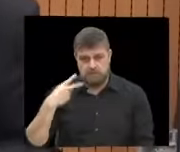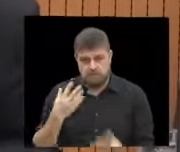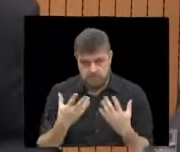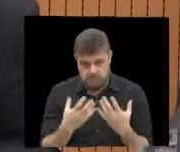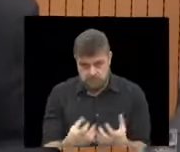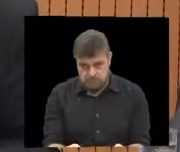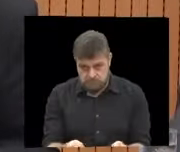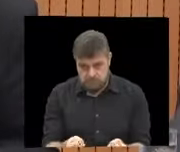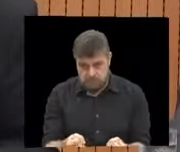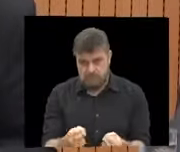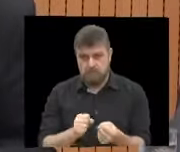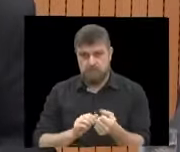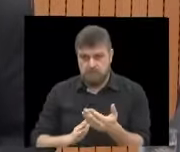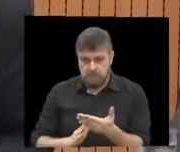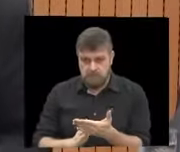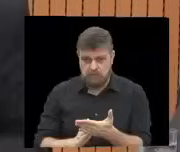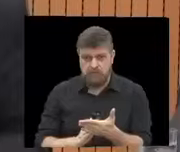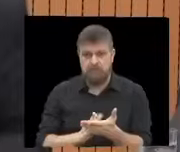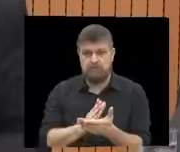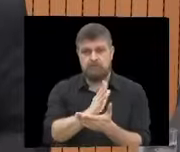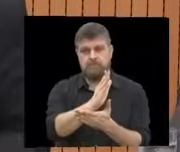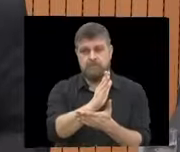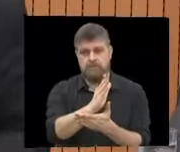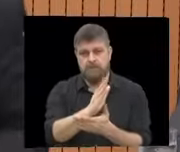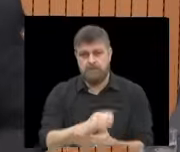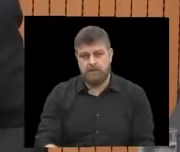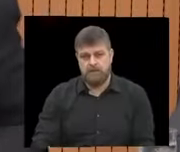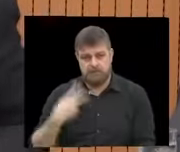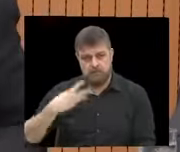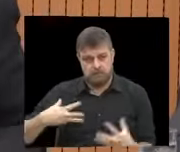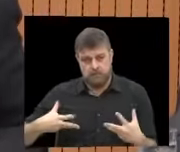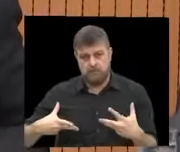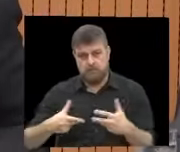permaneçam como estão aprovado por unanimidade